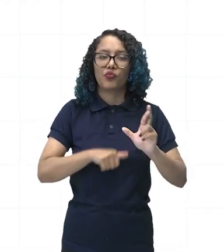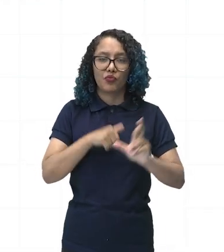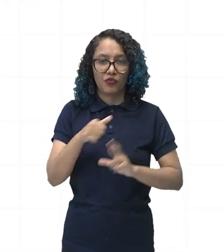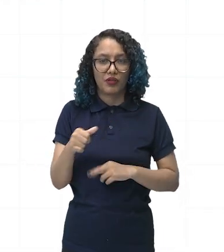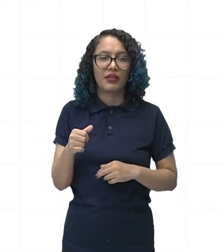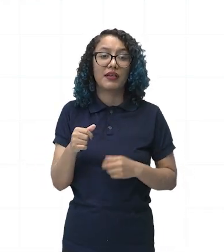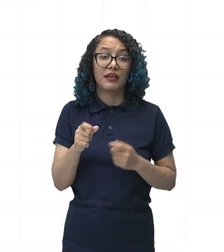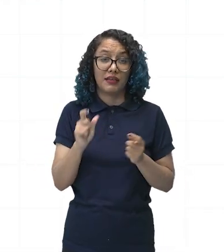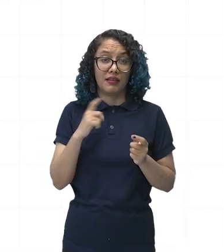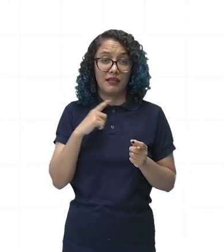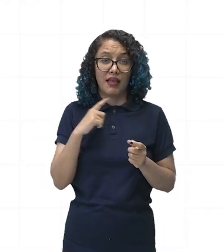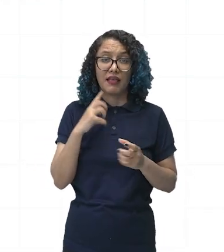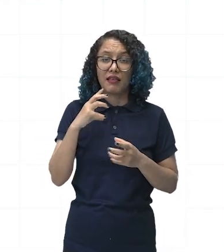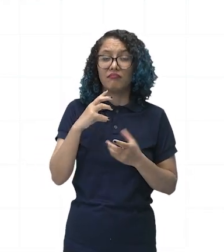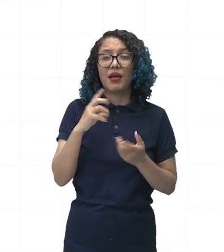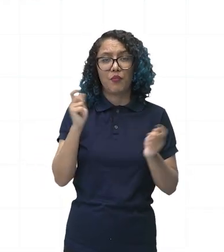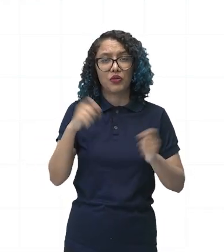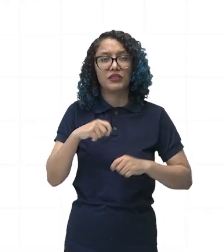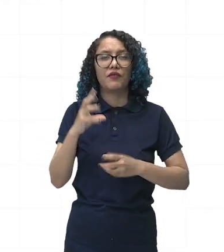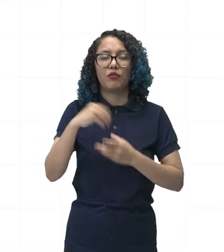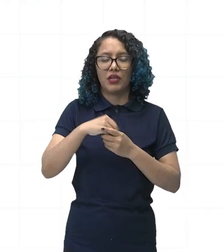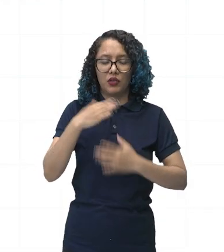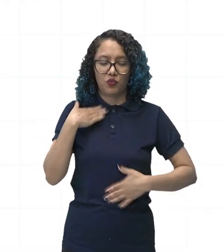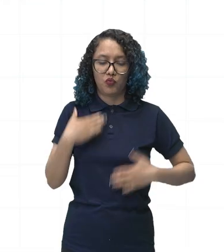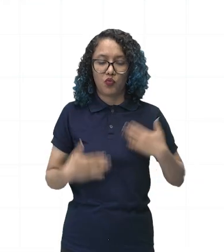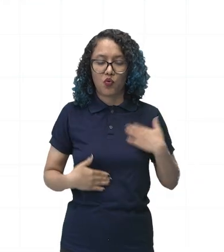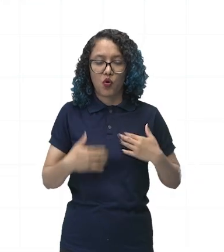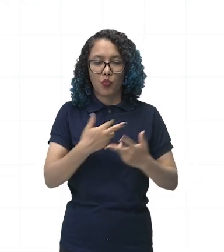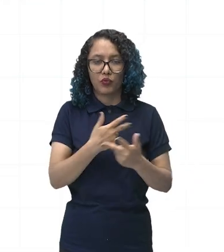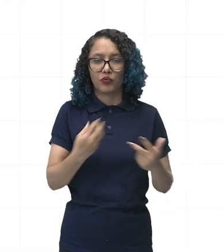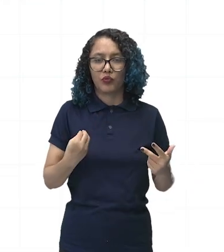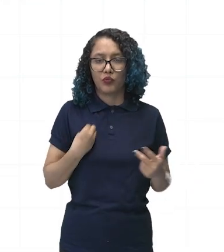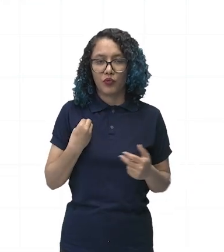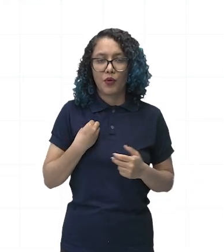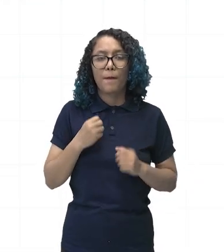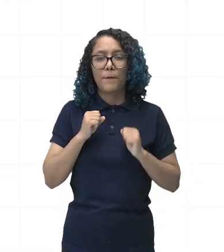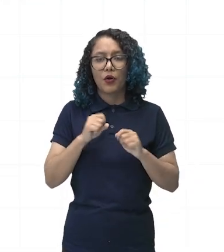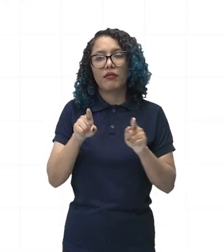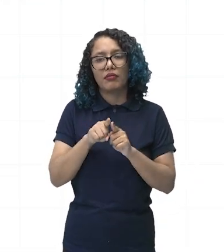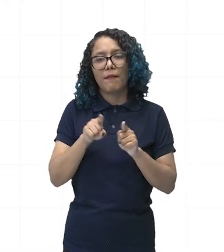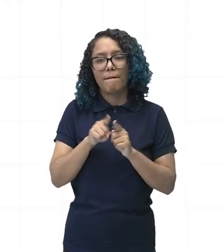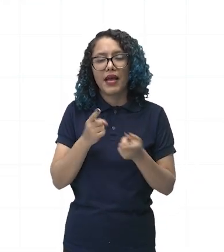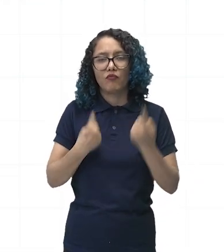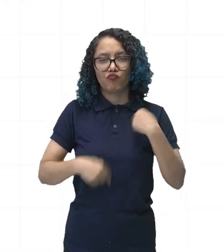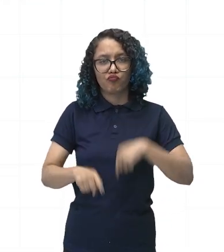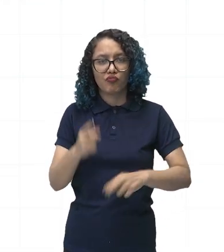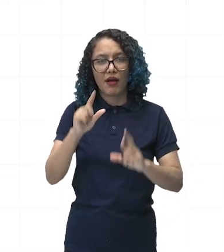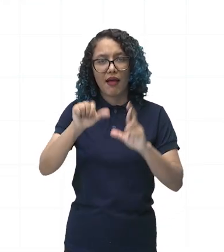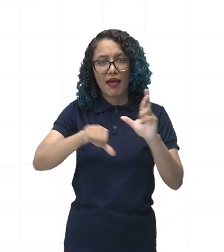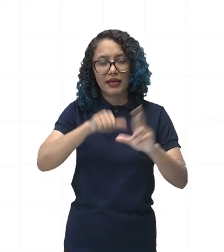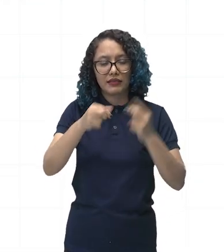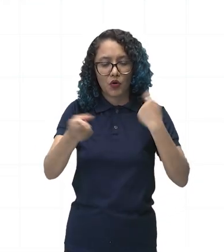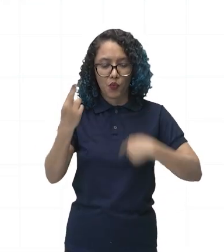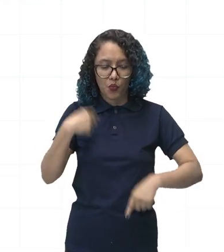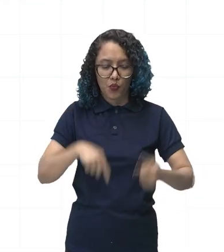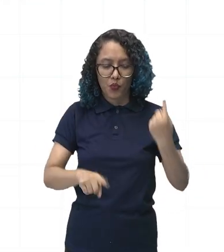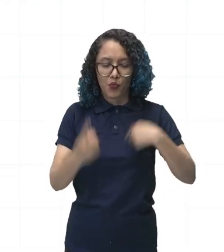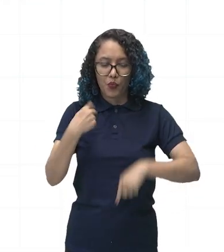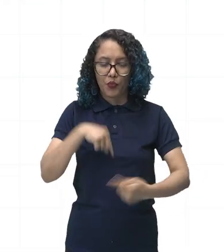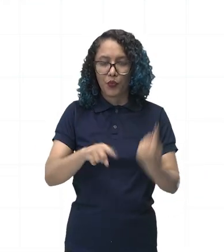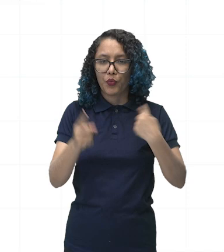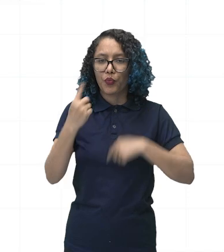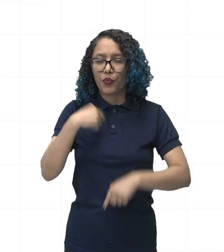no corpo dos seres vivos, que também são chamadas de reações metabólicas, que vão estar ali relacionadas para